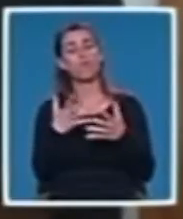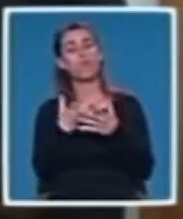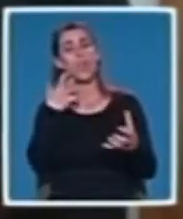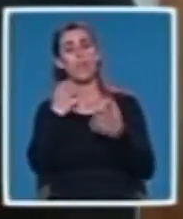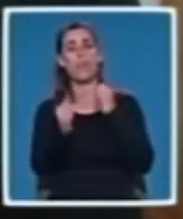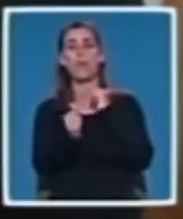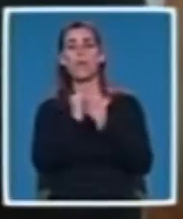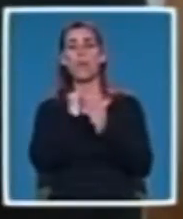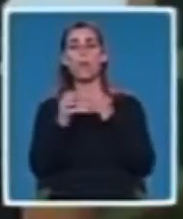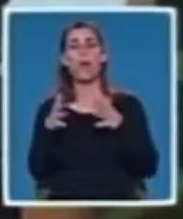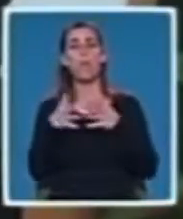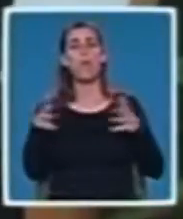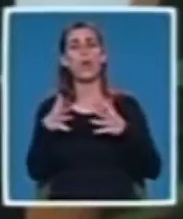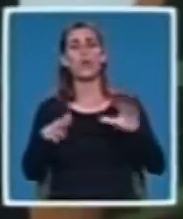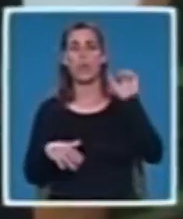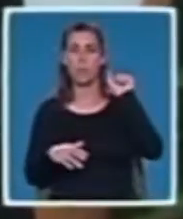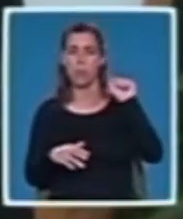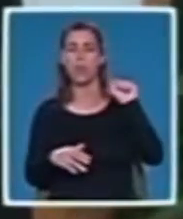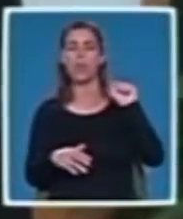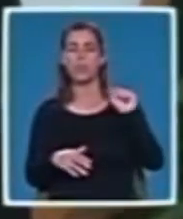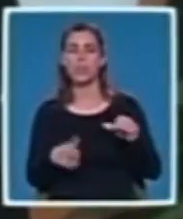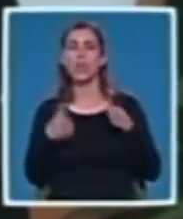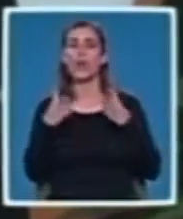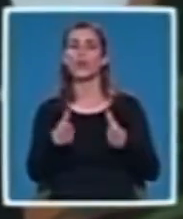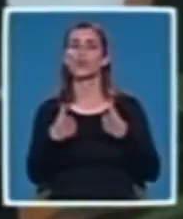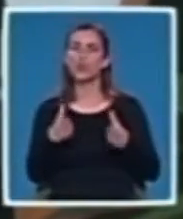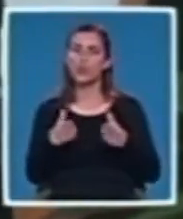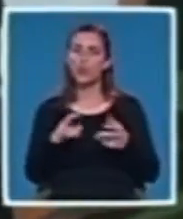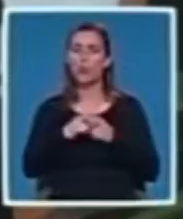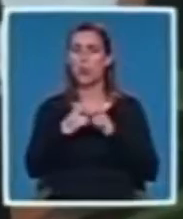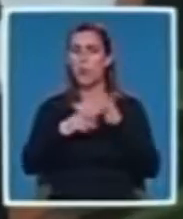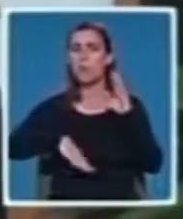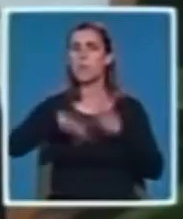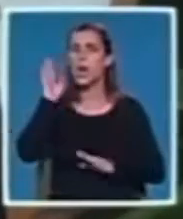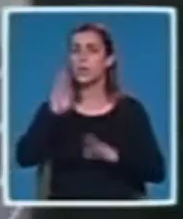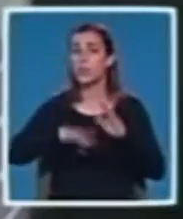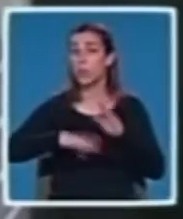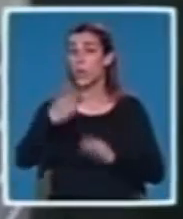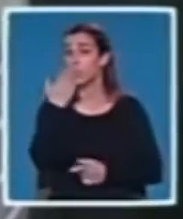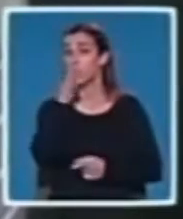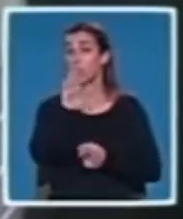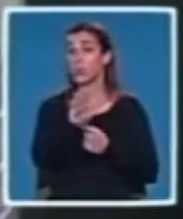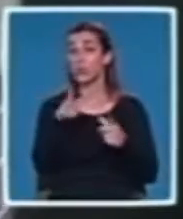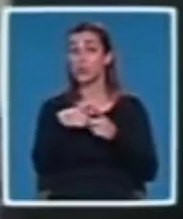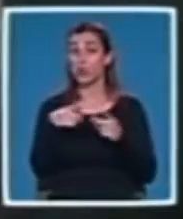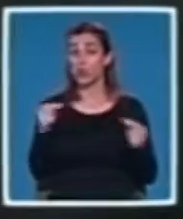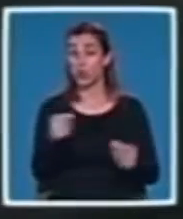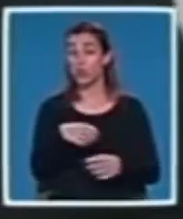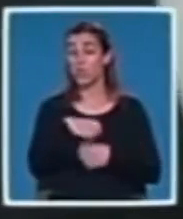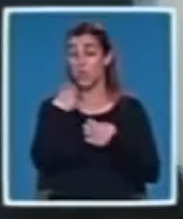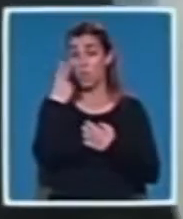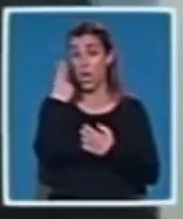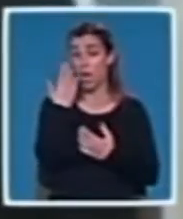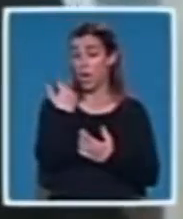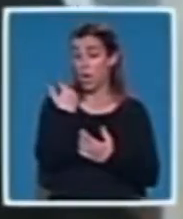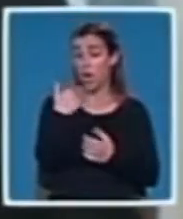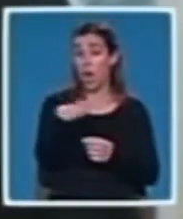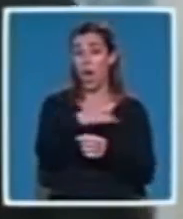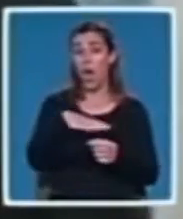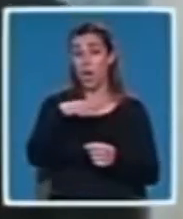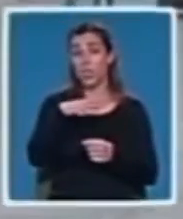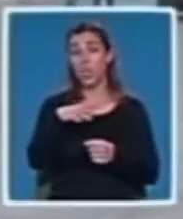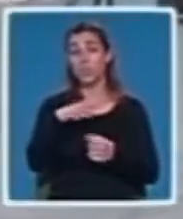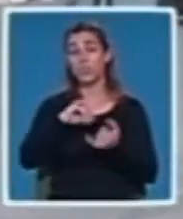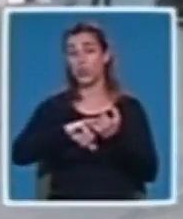maioria socialista que tem ajudado a ultrapassar problemas como aquilo que são jorge viveu por exemplo um setor competitivo